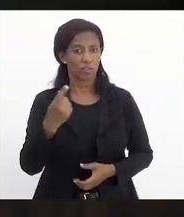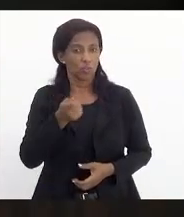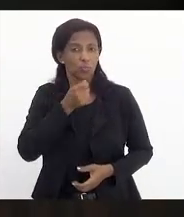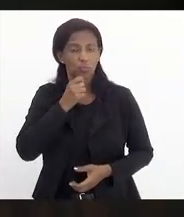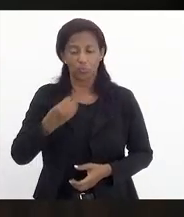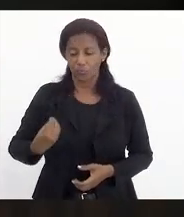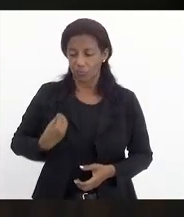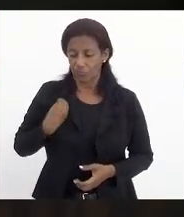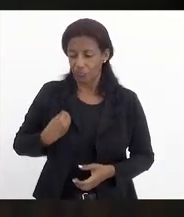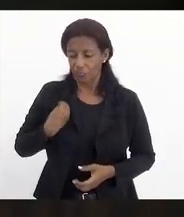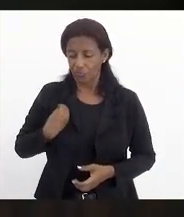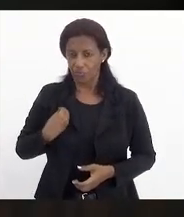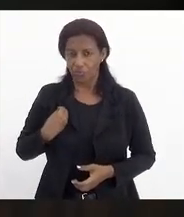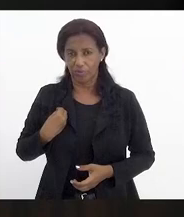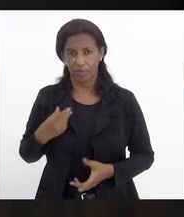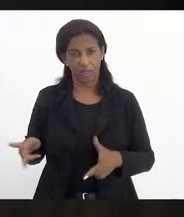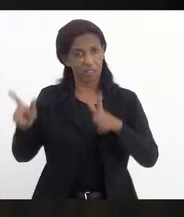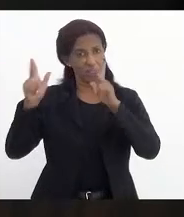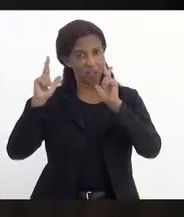como vivemos